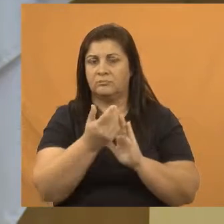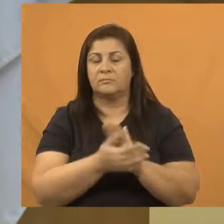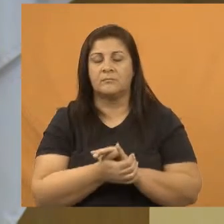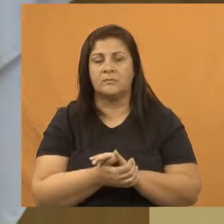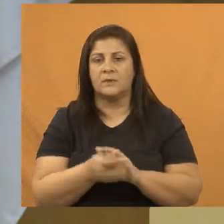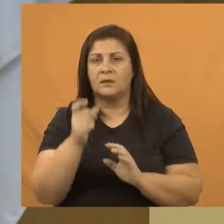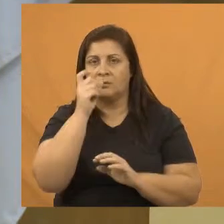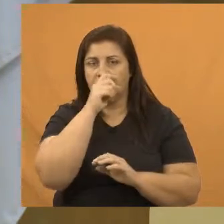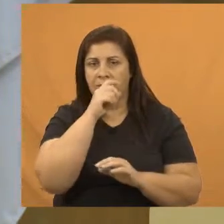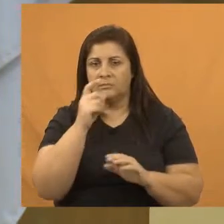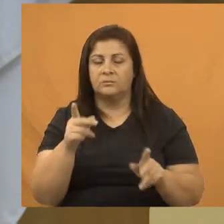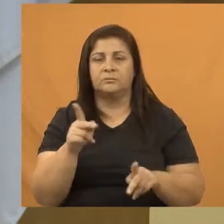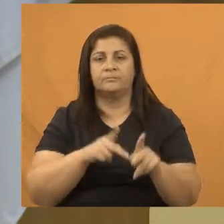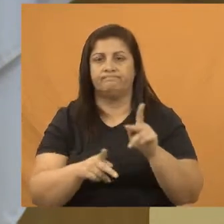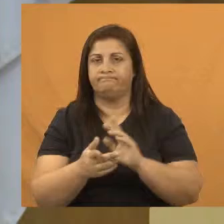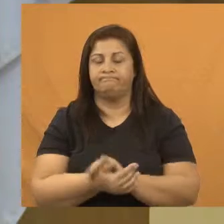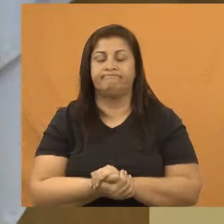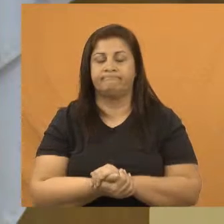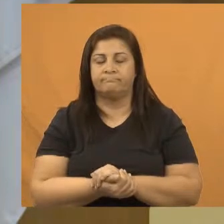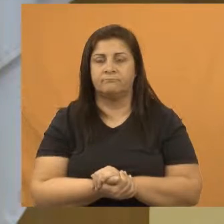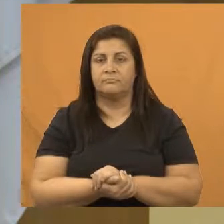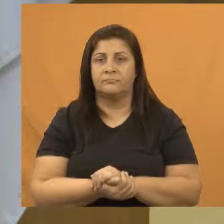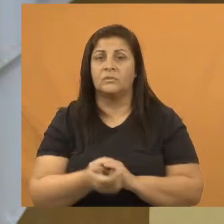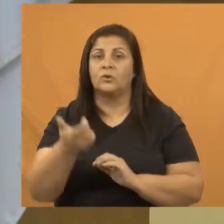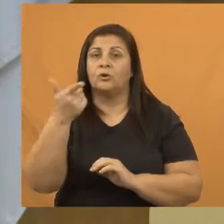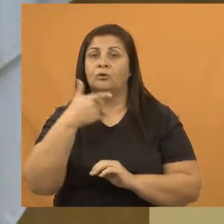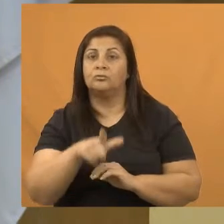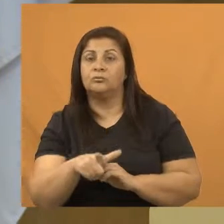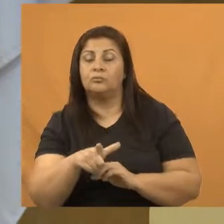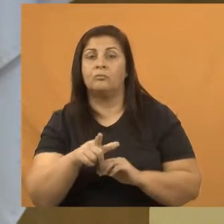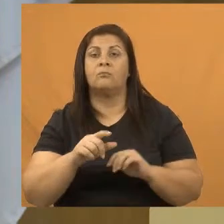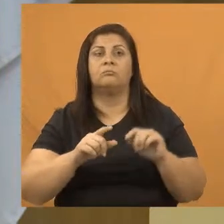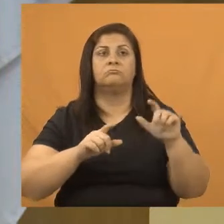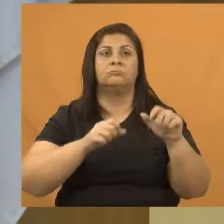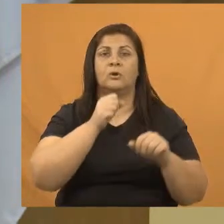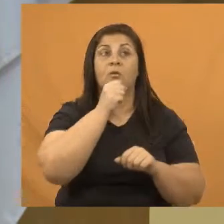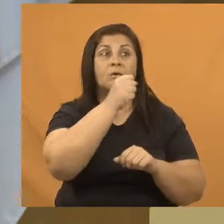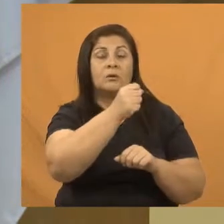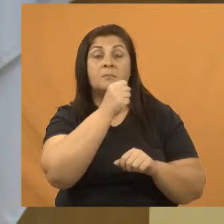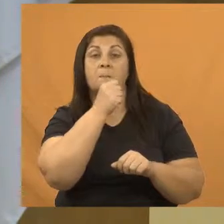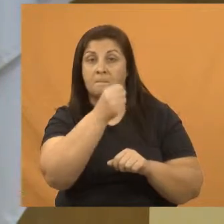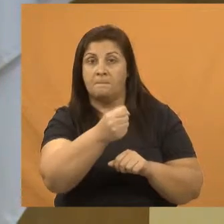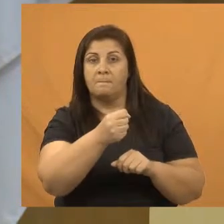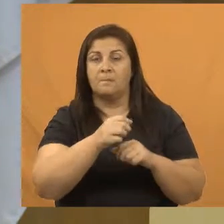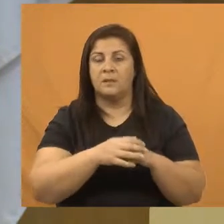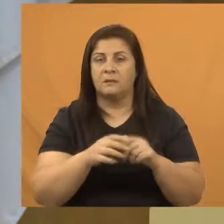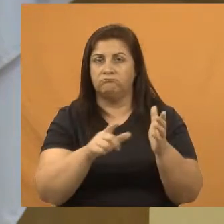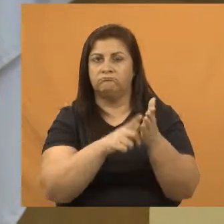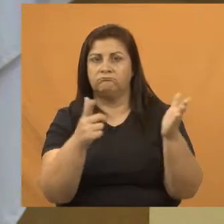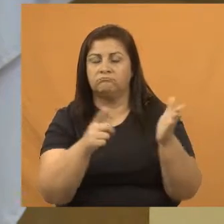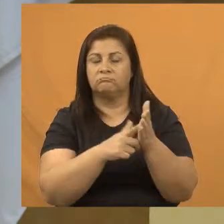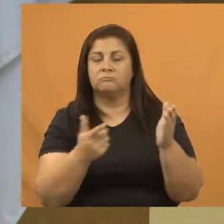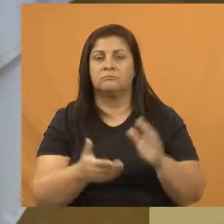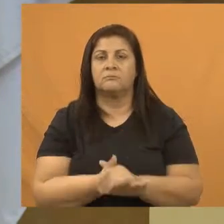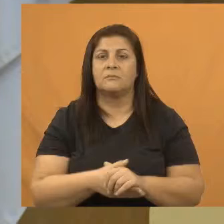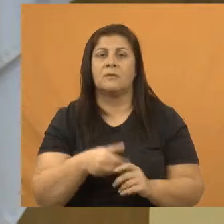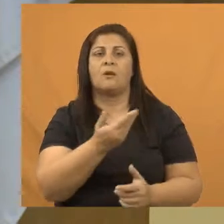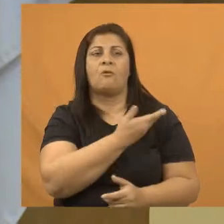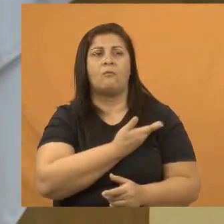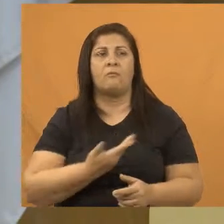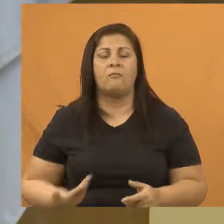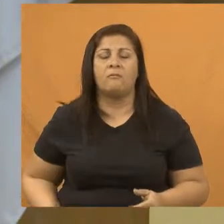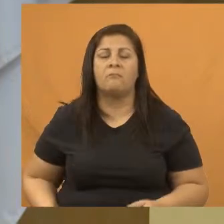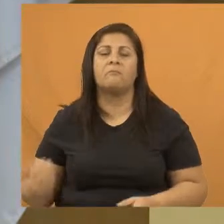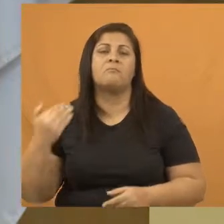E agora, mais uma vez, a imprensa, os governos, estão querendo, os